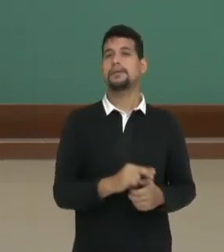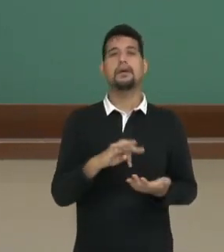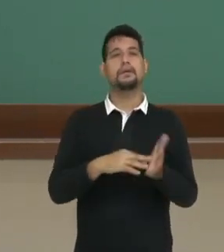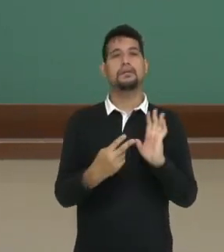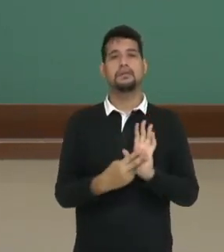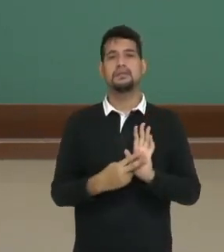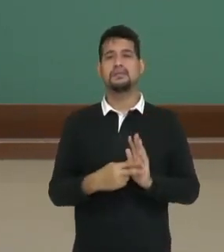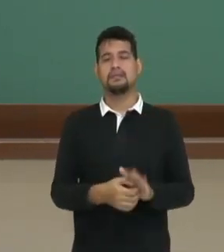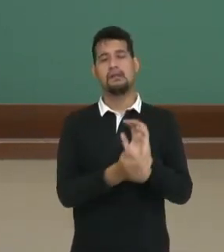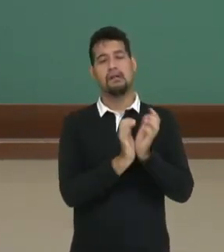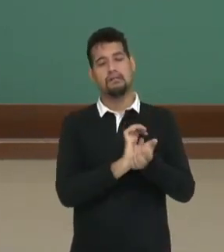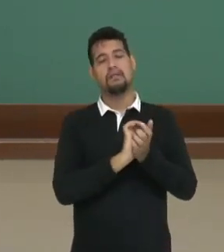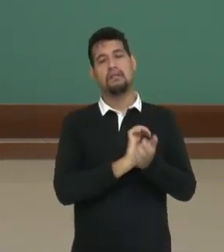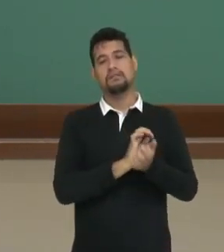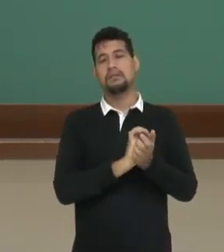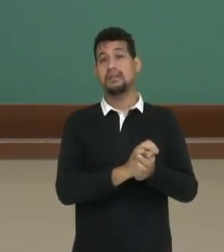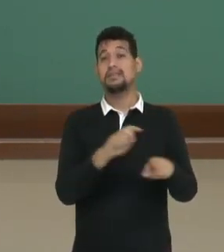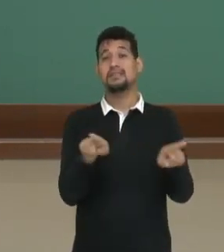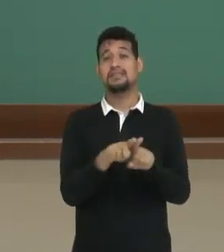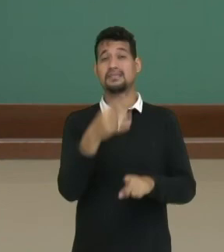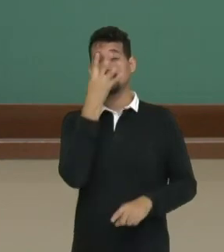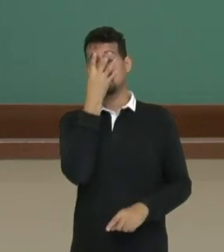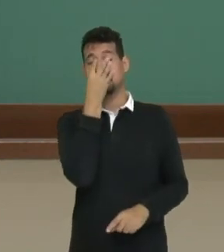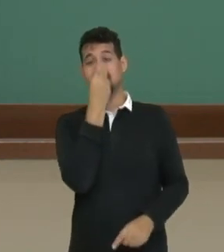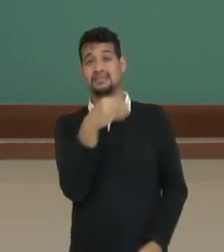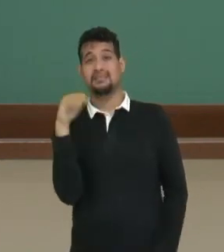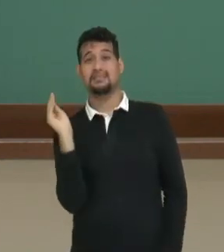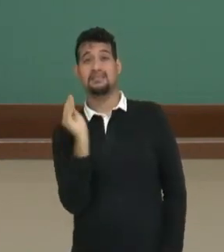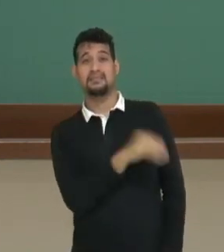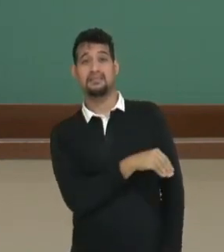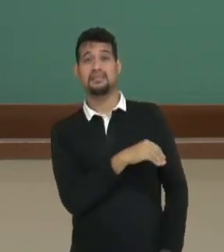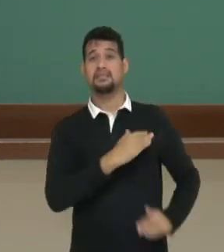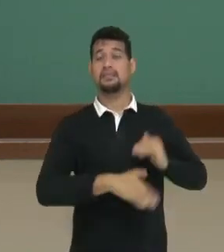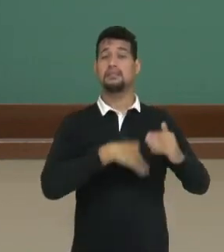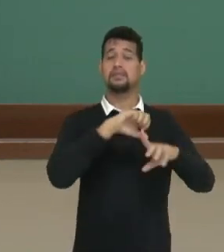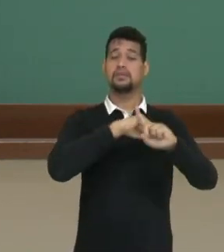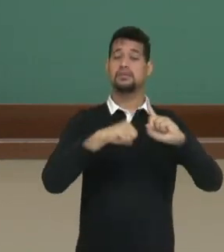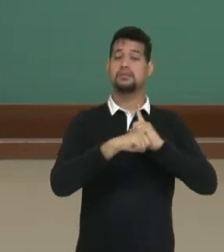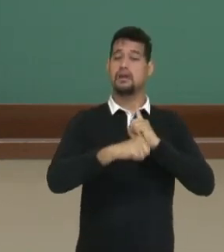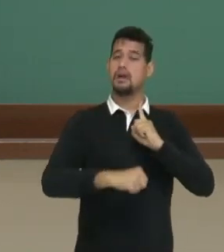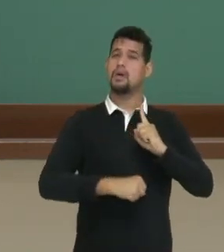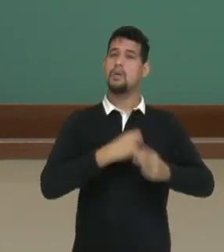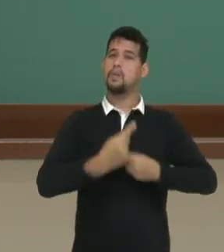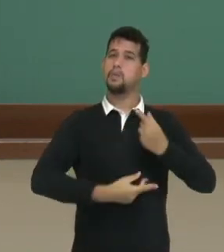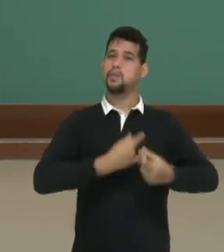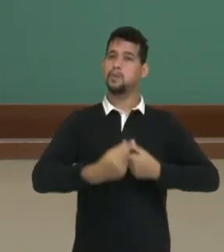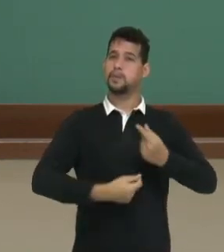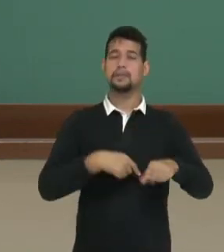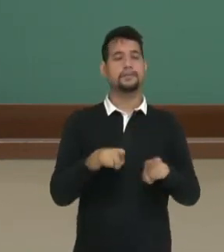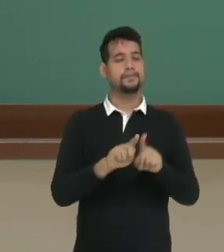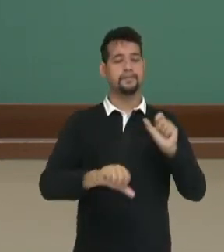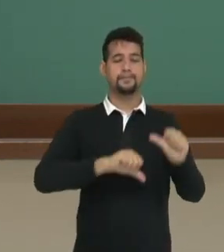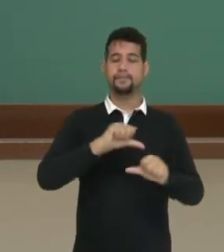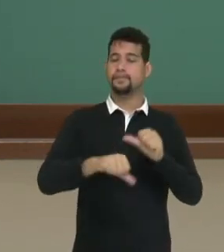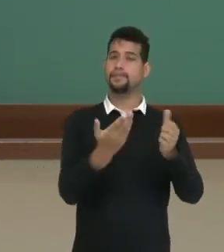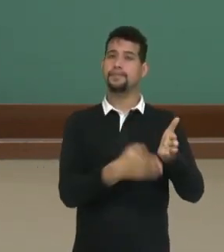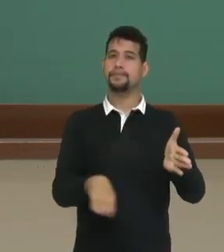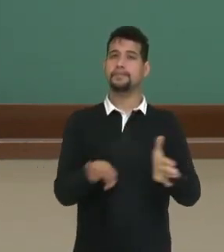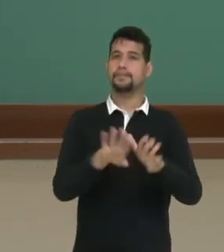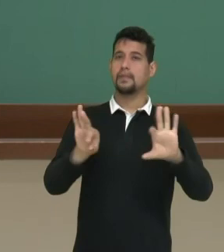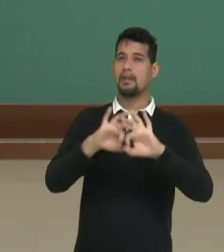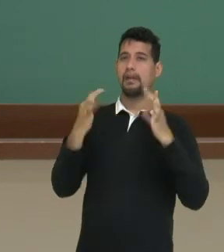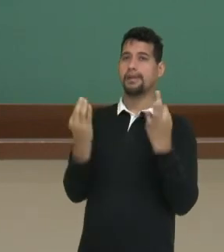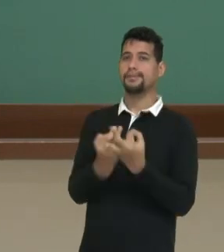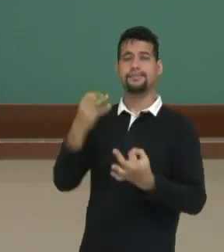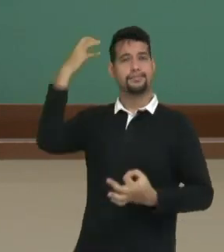africano escravizado e excluído desse processo social, político e econômico que se alterava com a vinda da família